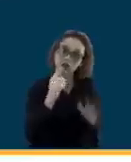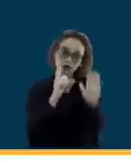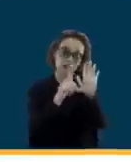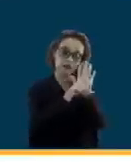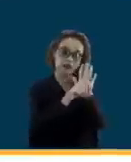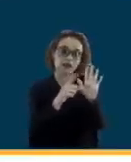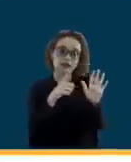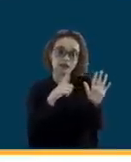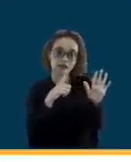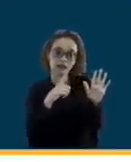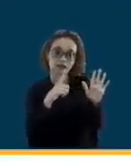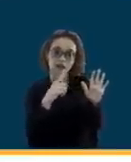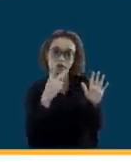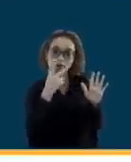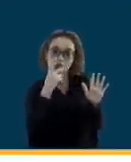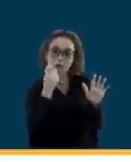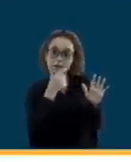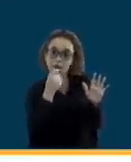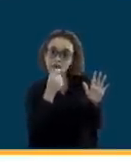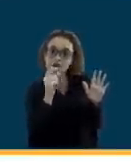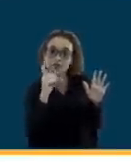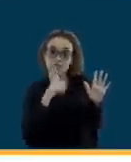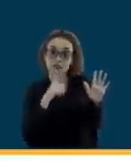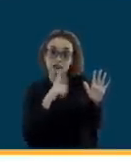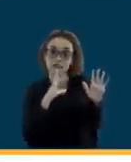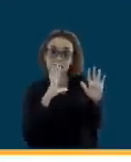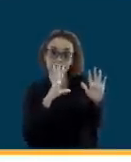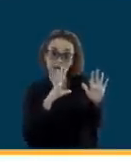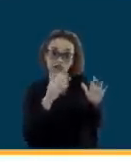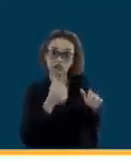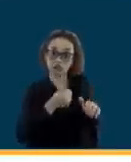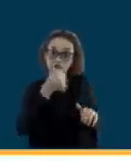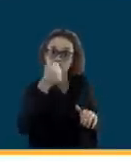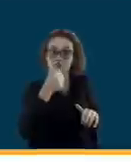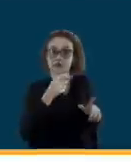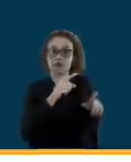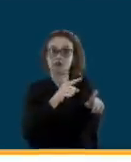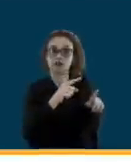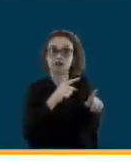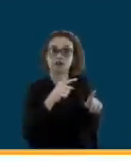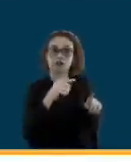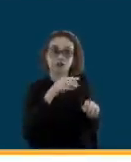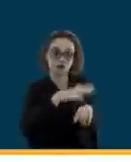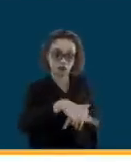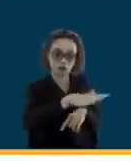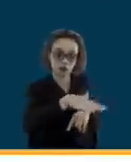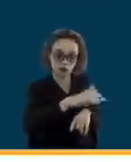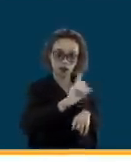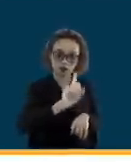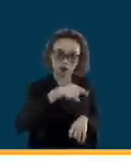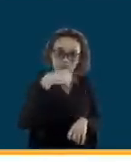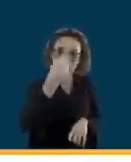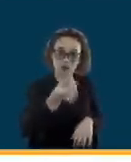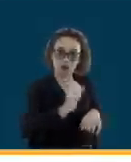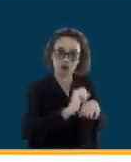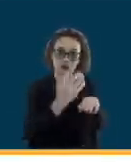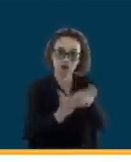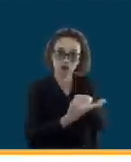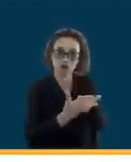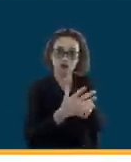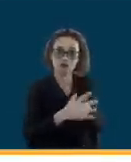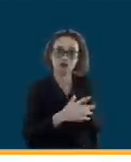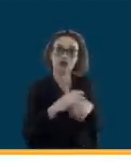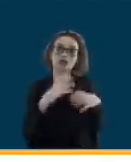sabe? Mas tem que dar a contrapartida, espaço no pós-pandemia, né? Então, poderia ser uma roda de samba